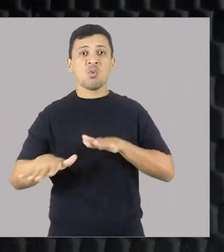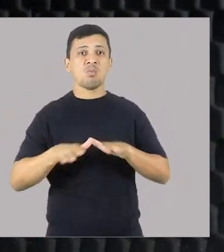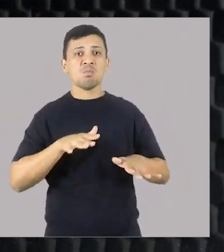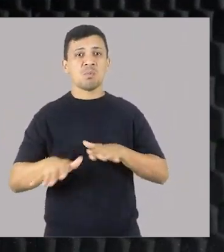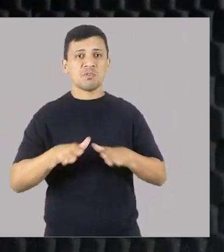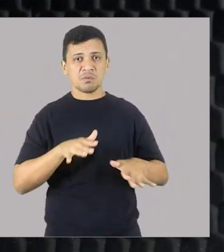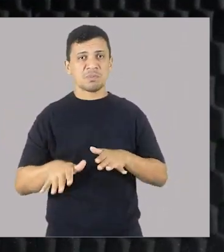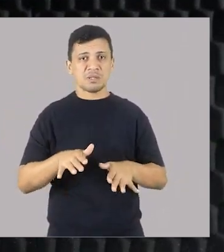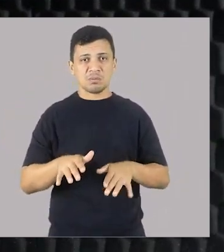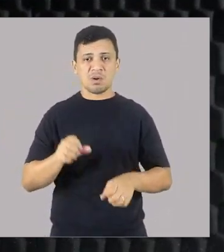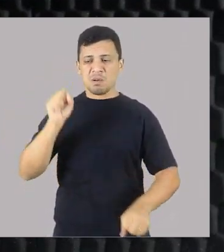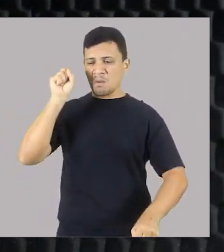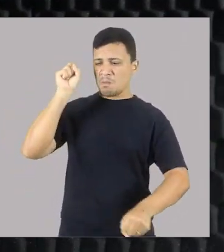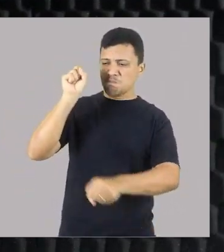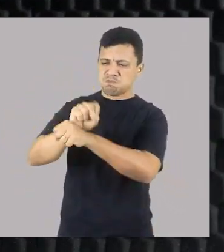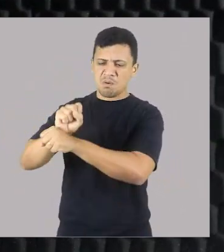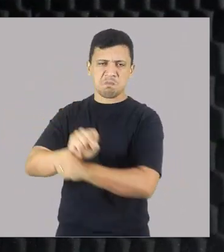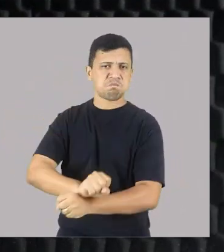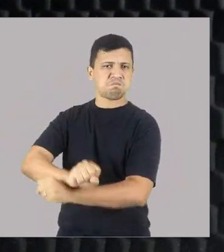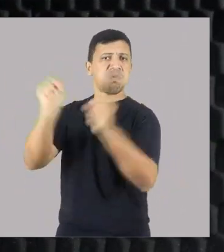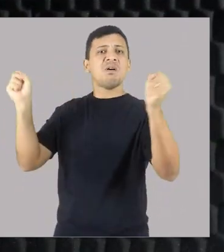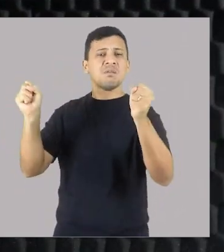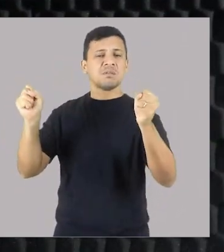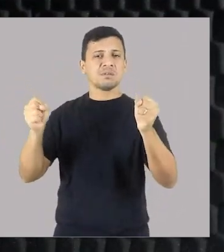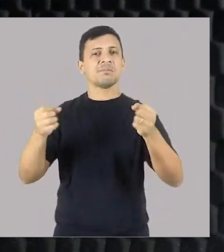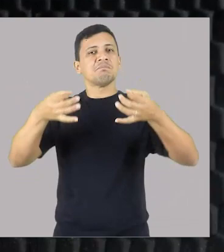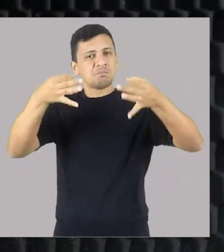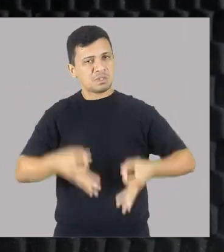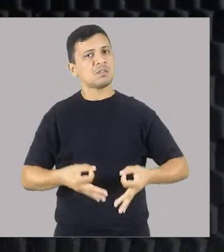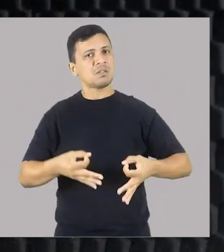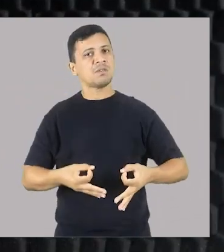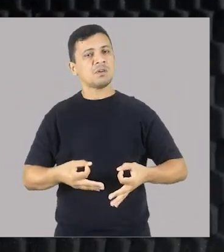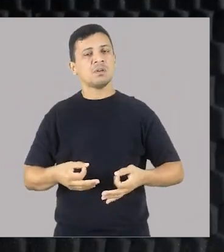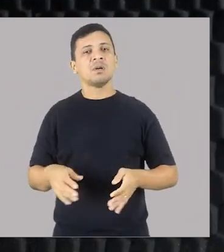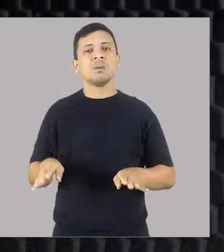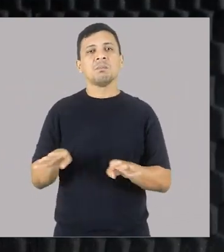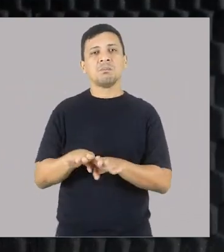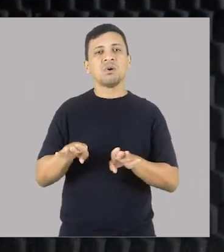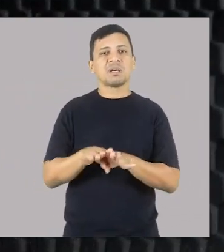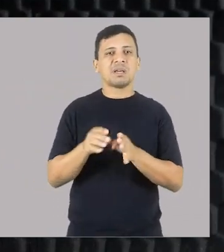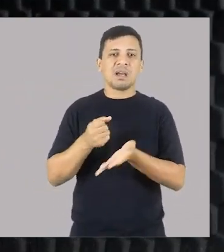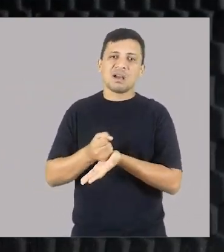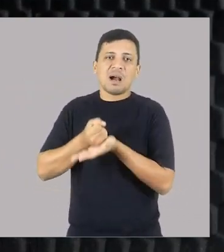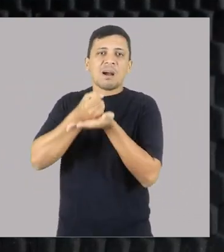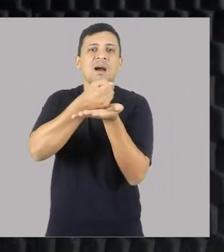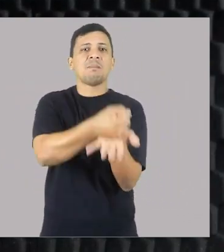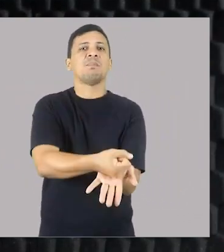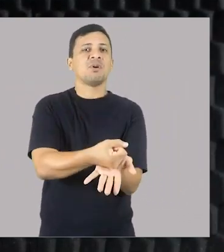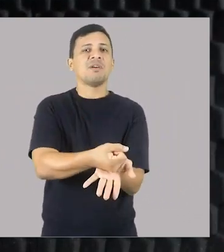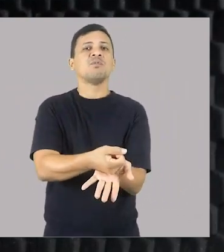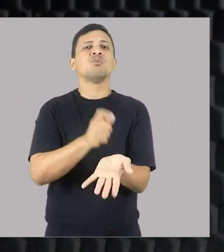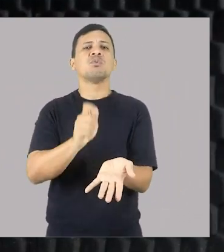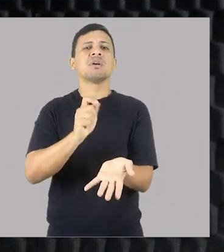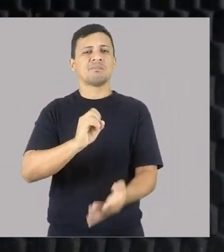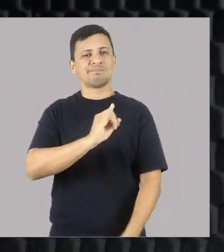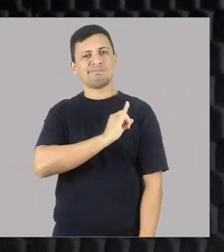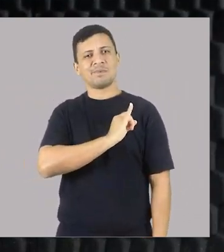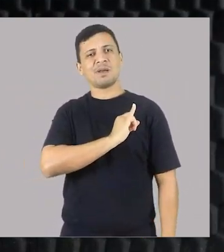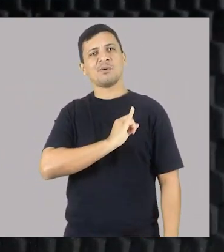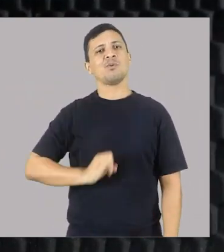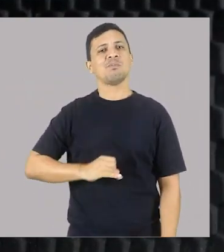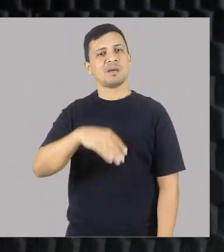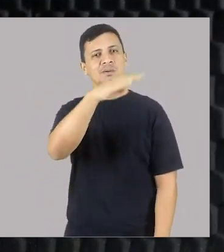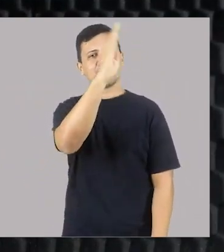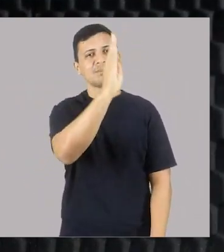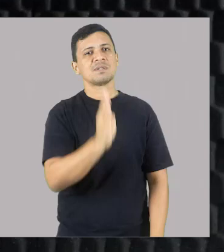decisivo para que esse processo abolicionista que derrubou um dos pilares que sustentava o Império Brasileiro, que era a escravidão, contribuindo